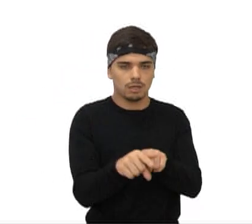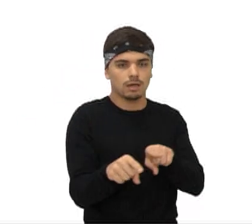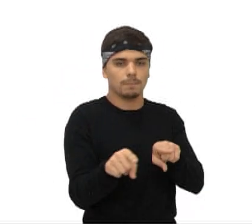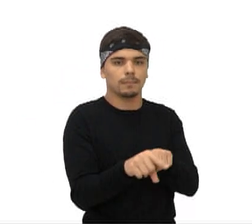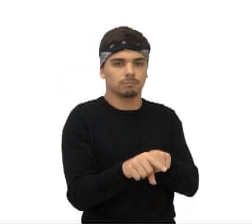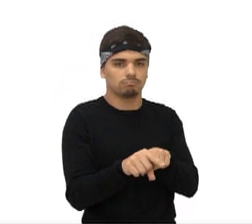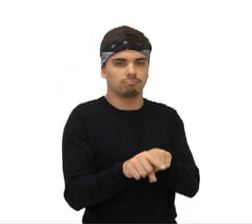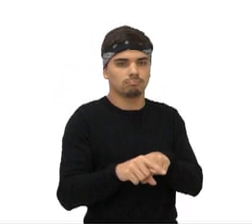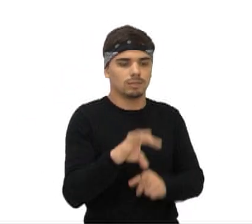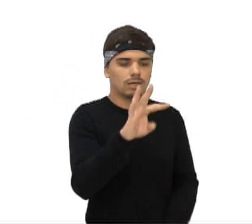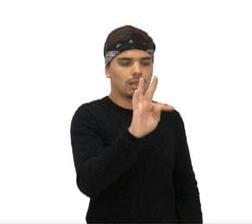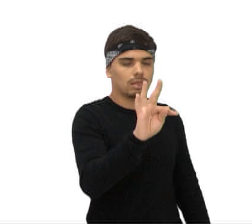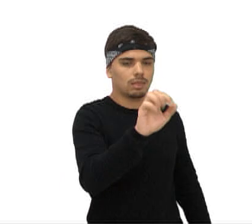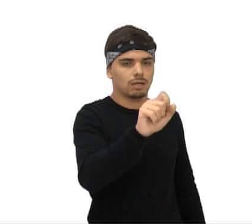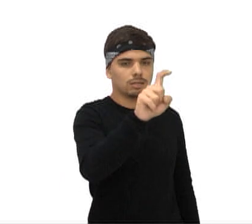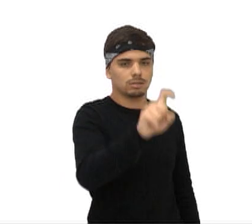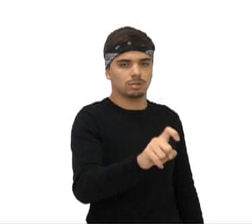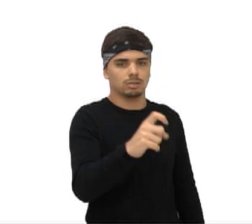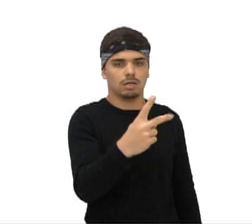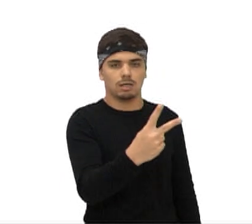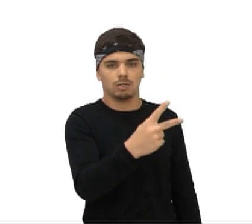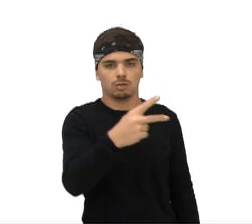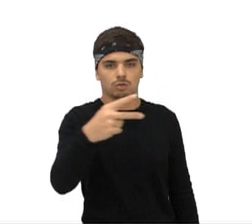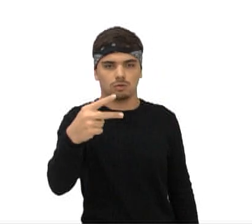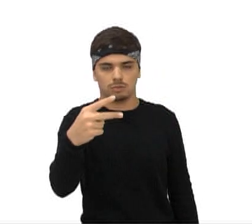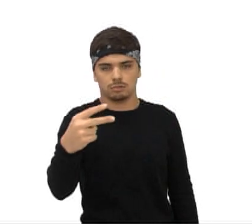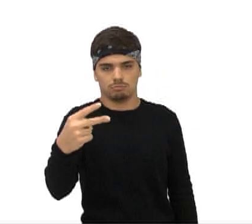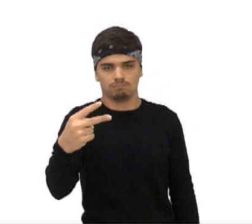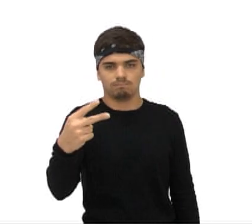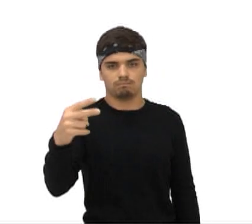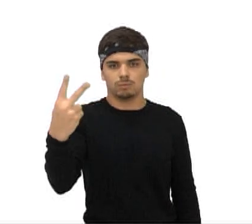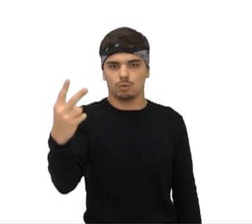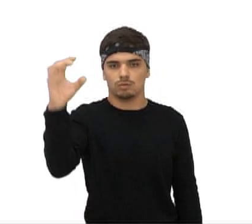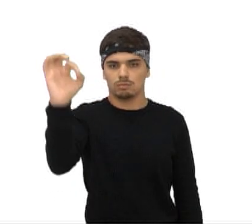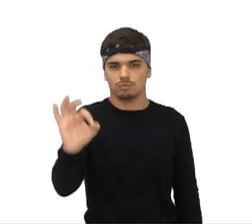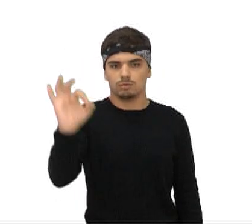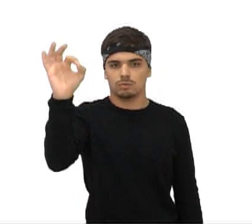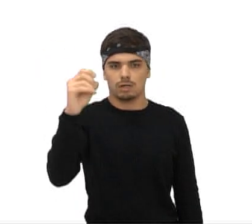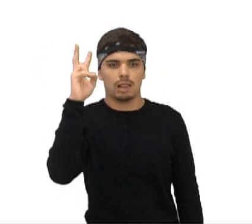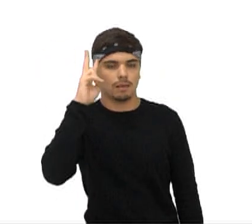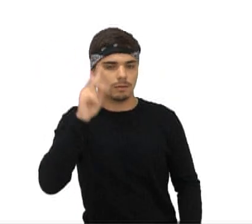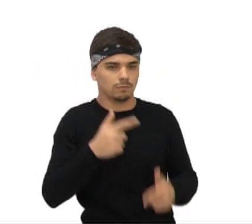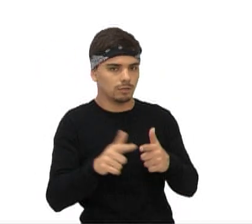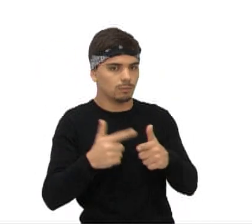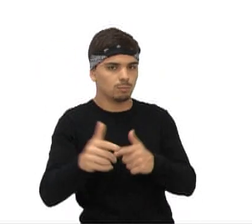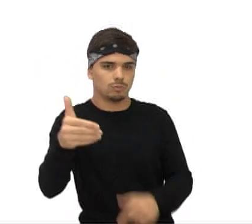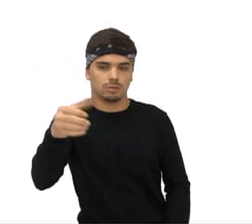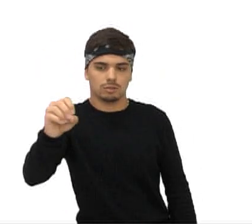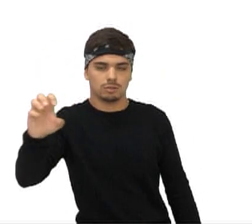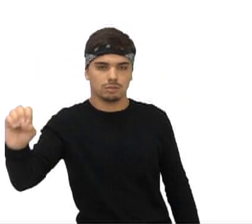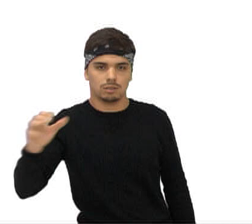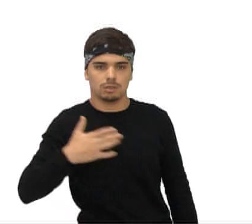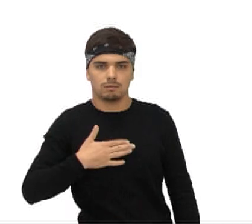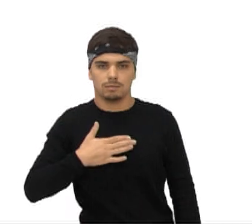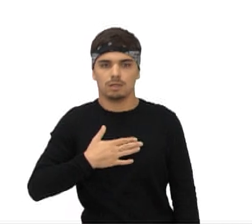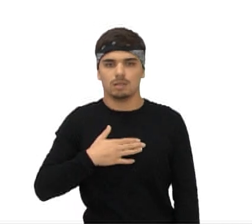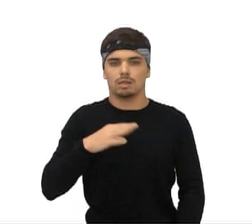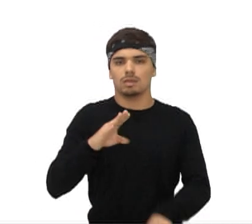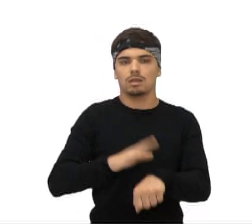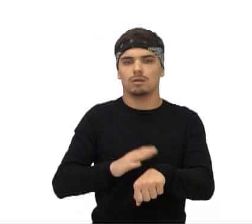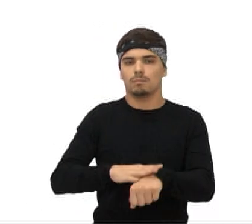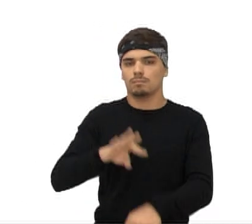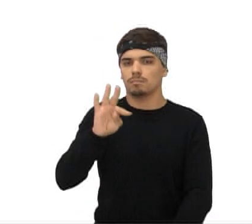taxa, 2%. Lembra que eu tenho que dividir por 100 e o meu tempo é 5 meses.